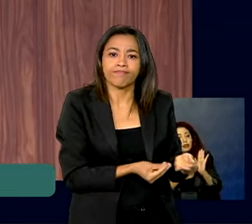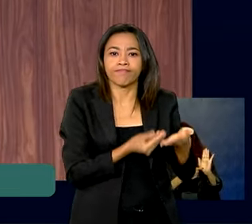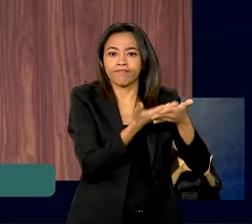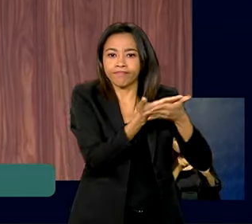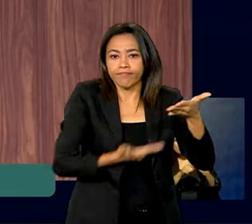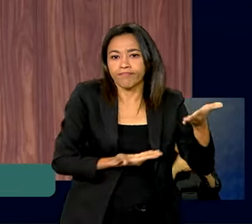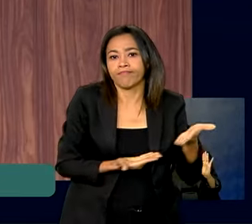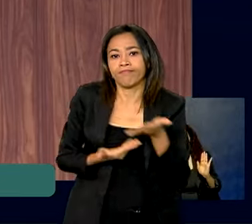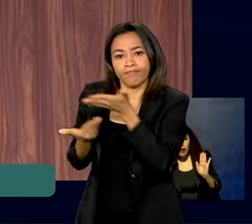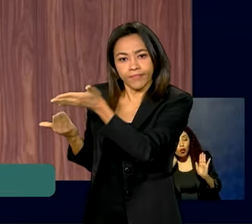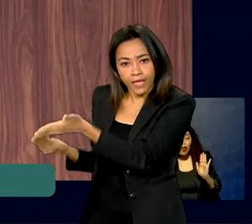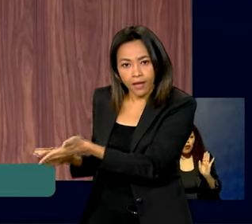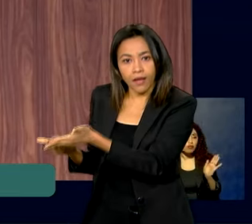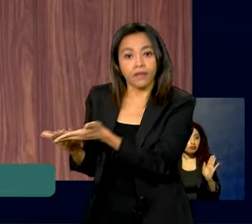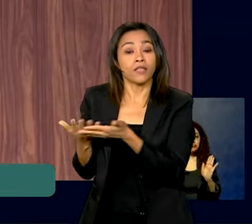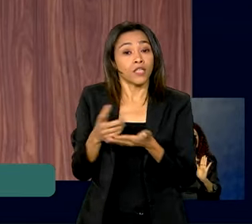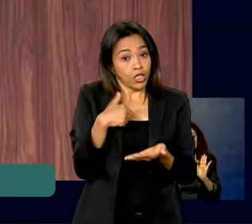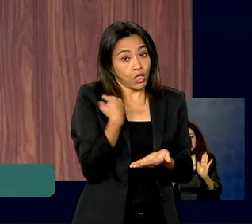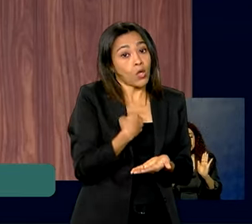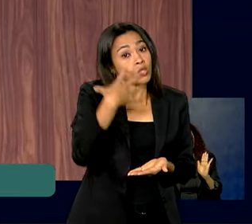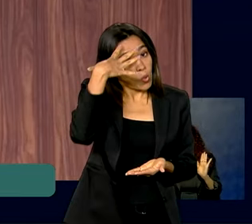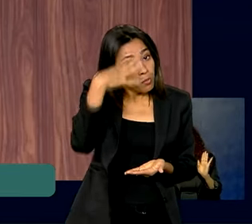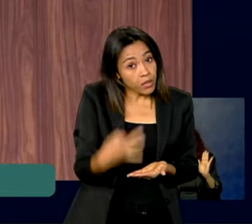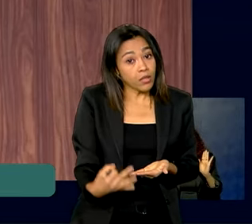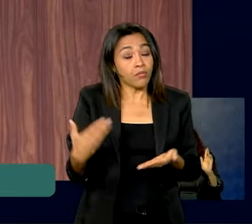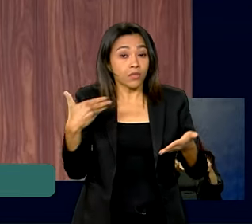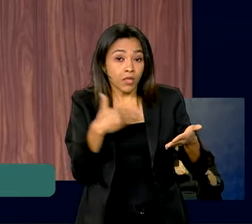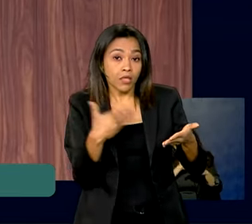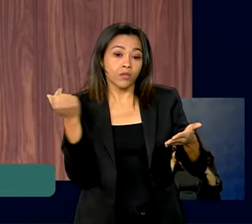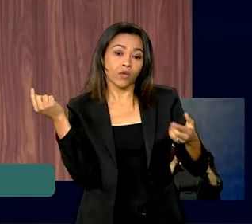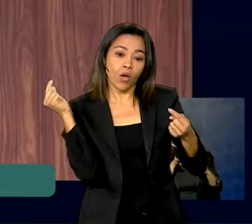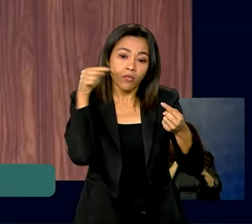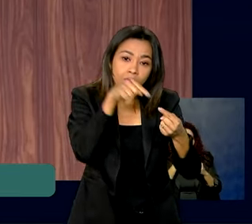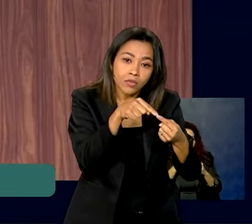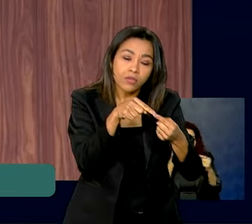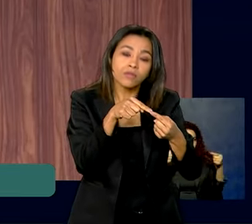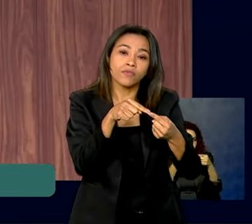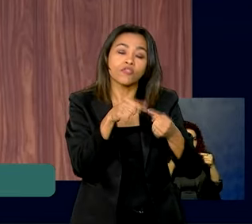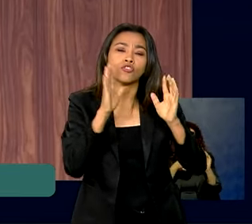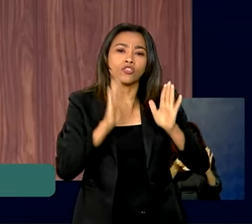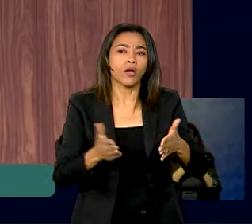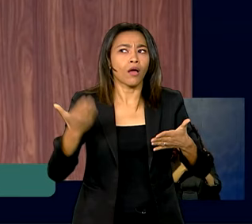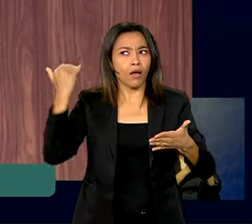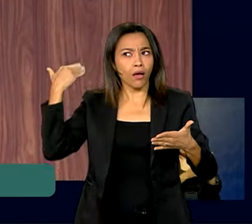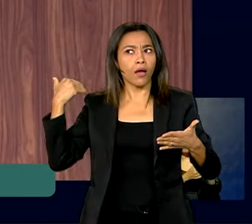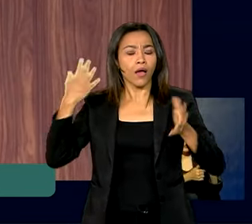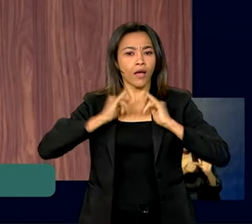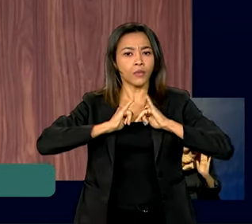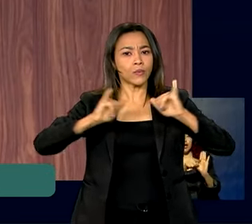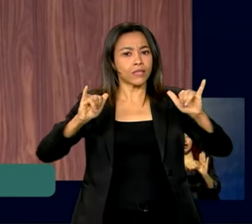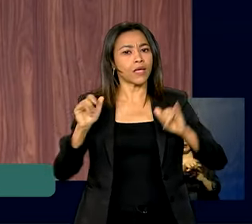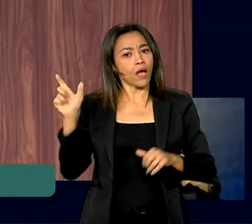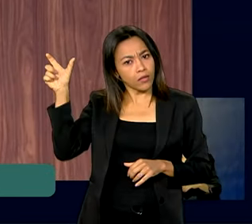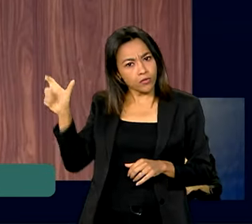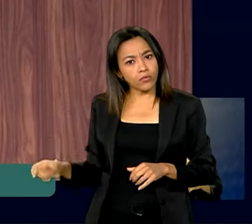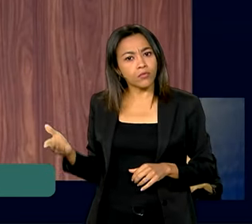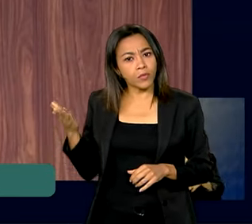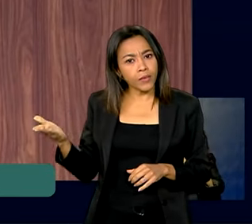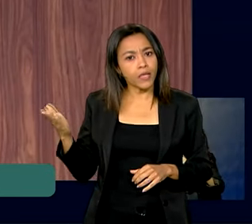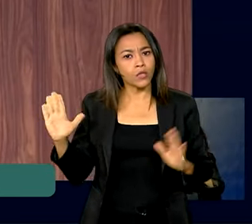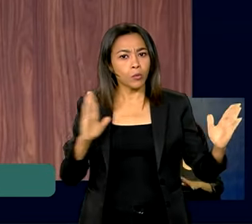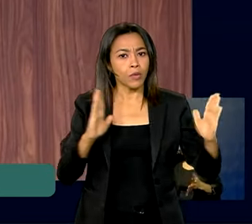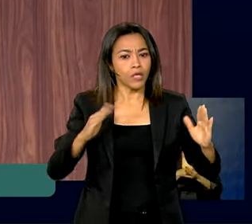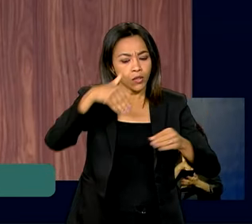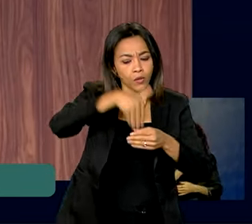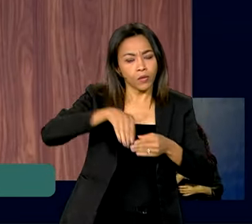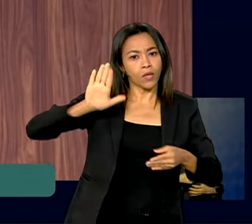mas os cenários que nós entendemos consistentes com os objetivos anunciados por ele próprio durante a campanha